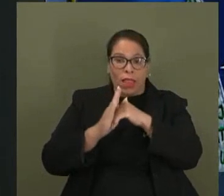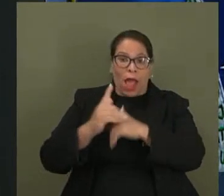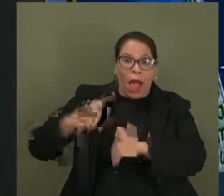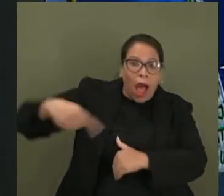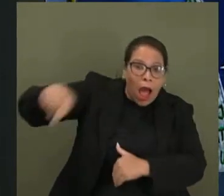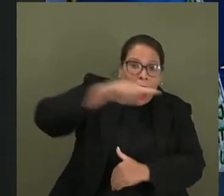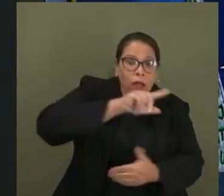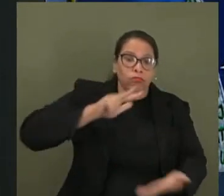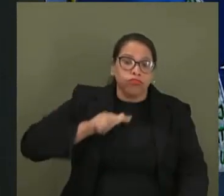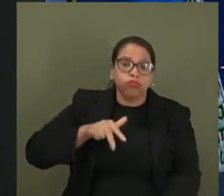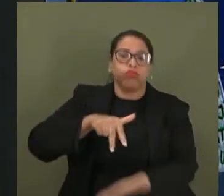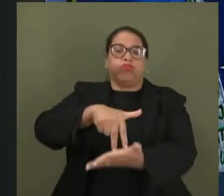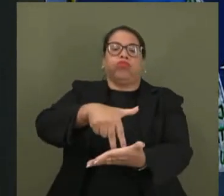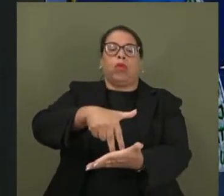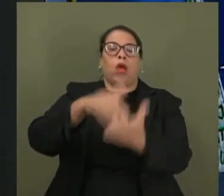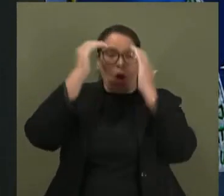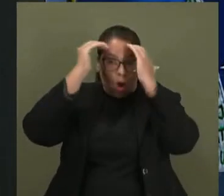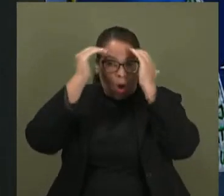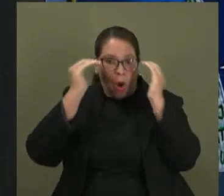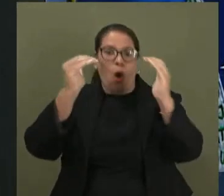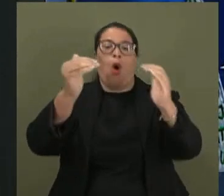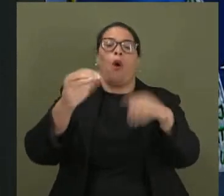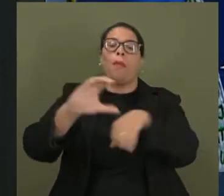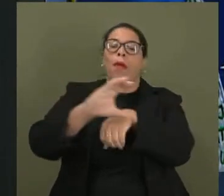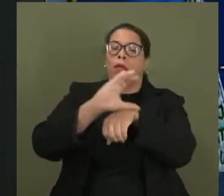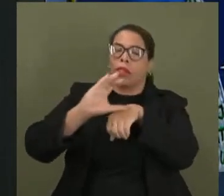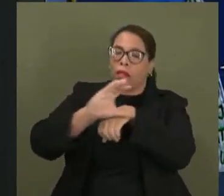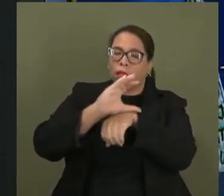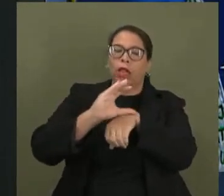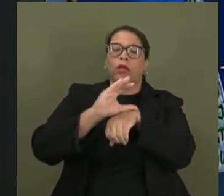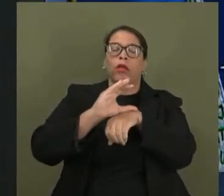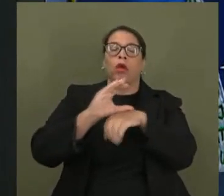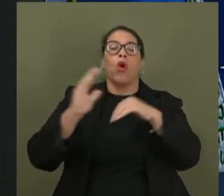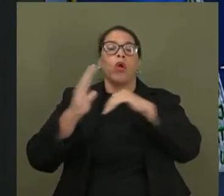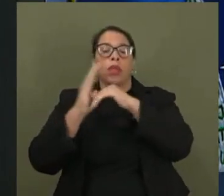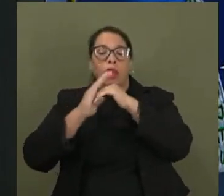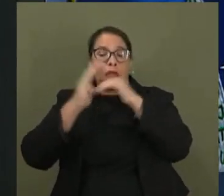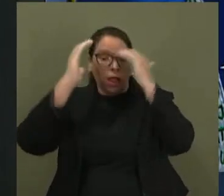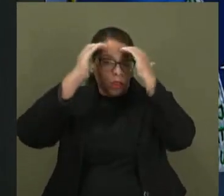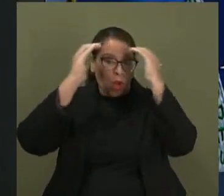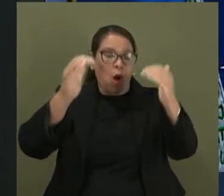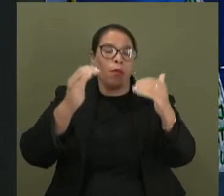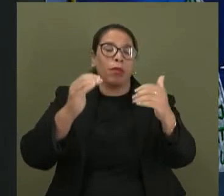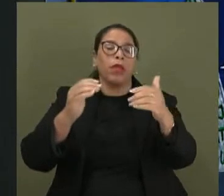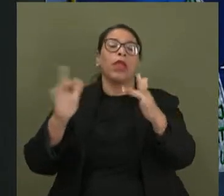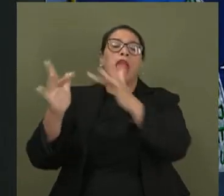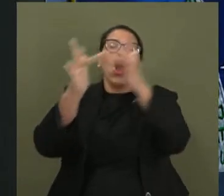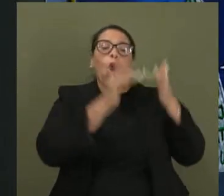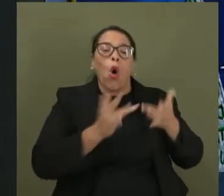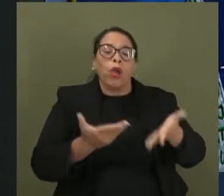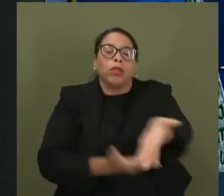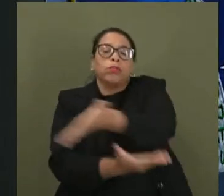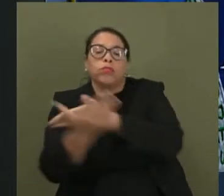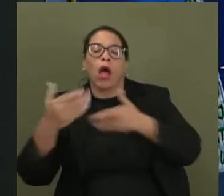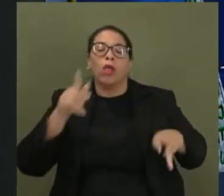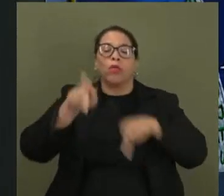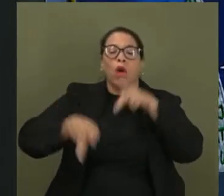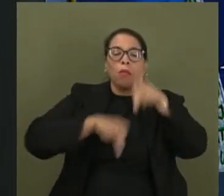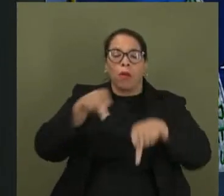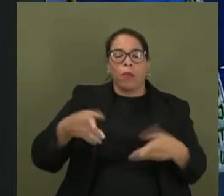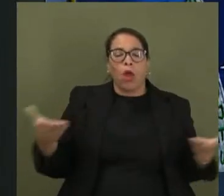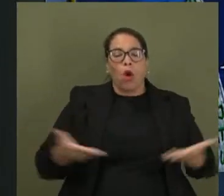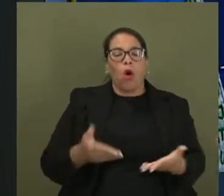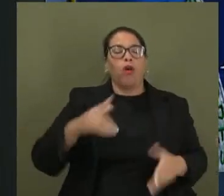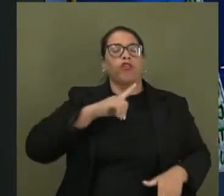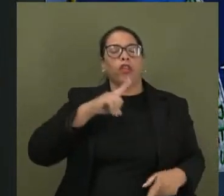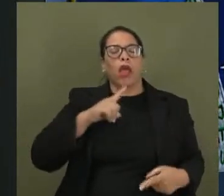levante, que o Senado cumpra seu dever constitucional, que o Senado se aproxime da população, porque hoje existe